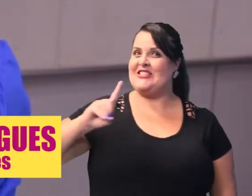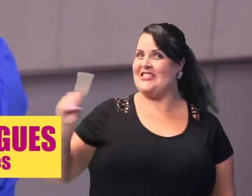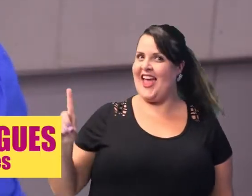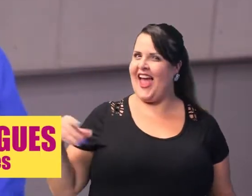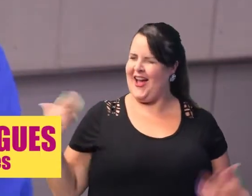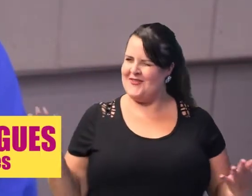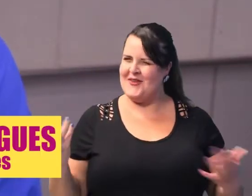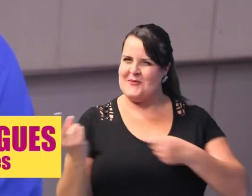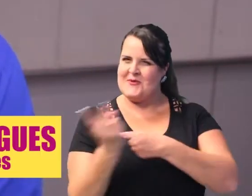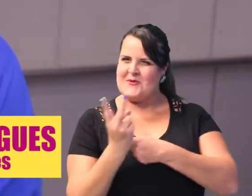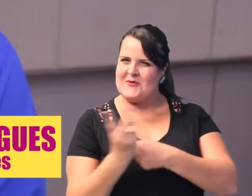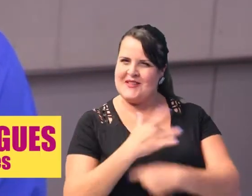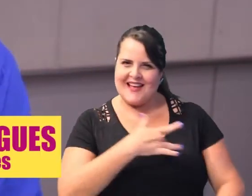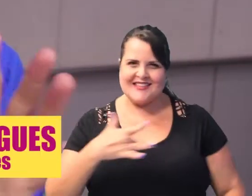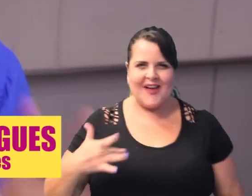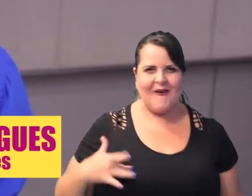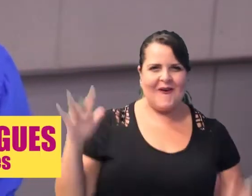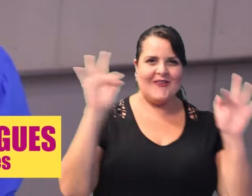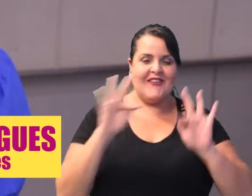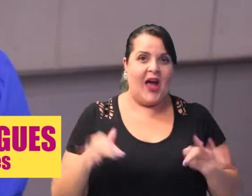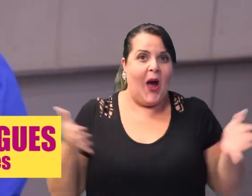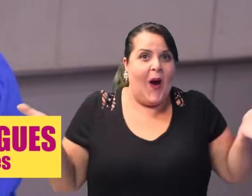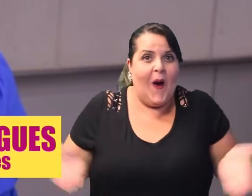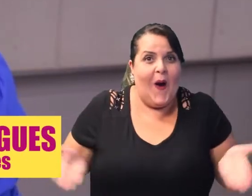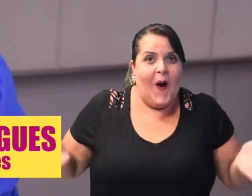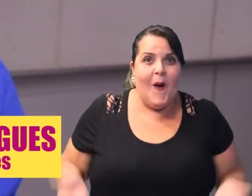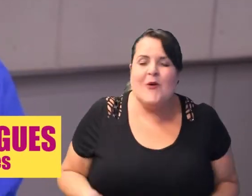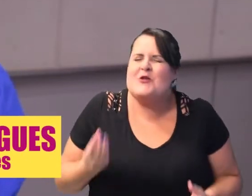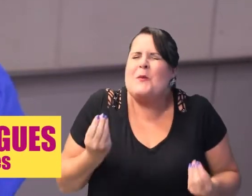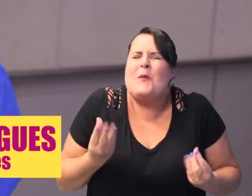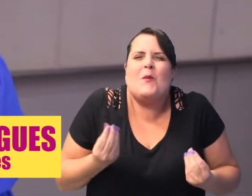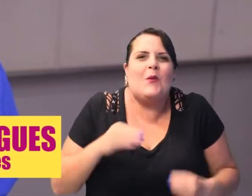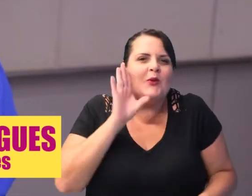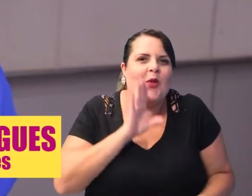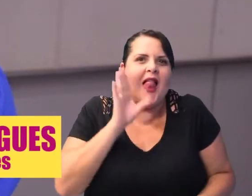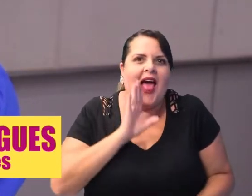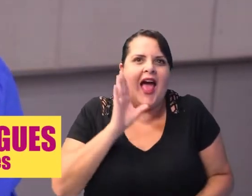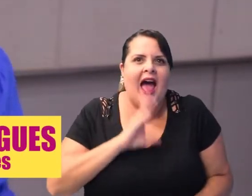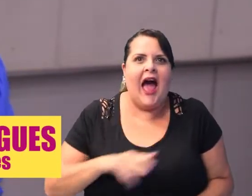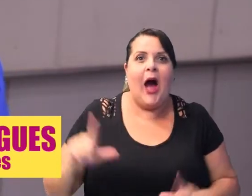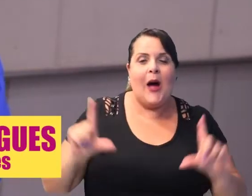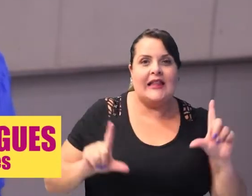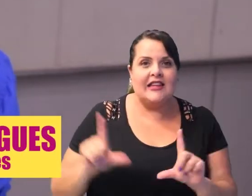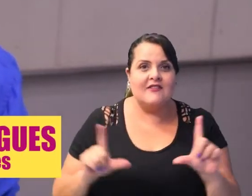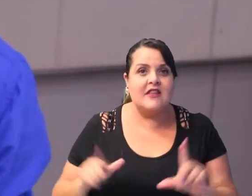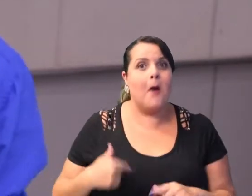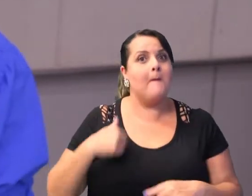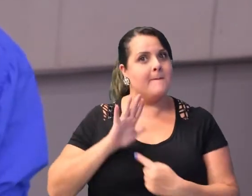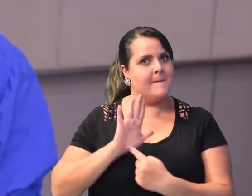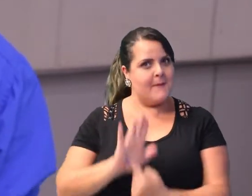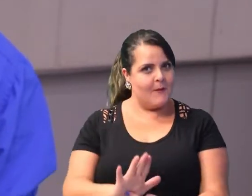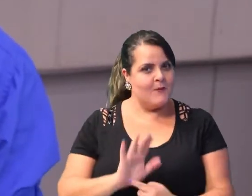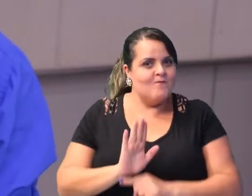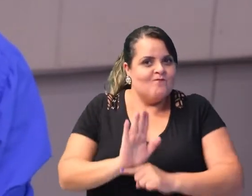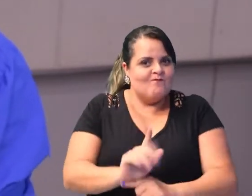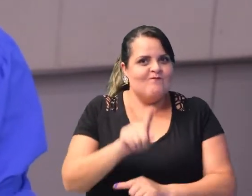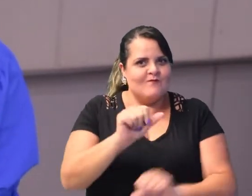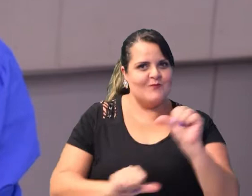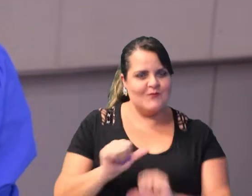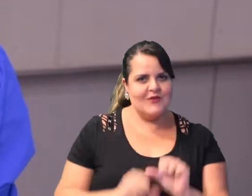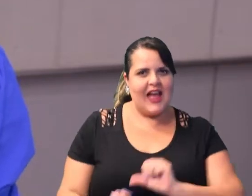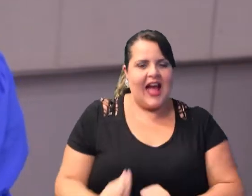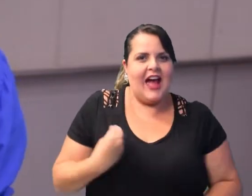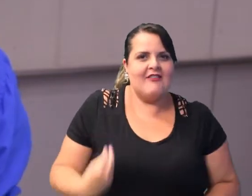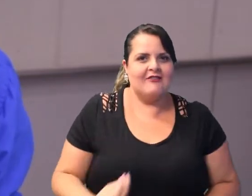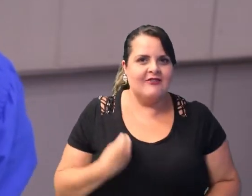dia agora cuidar da saúde para ser feliz e o programa de hoje vai ser tão bacana para motivar você mesmo a mudar esses hábitos do